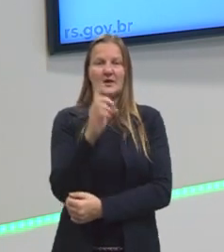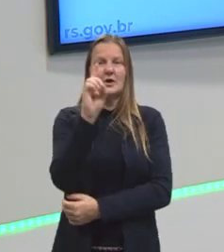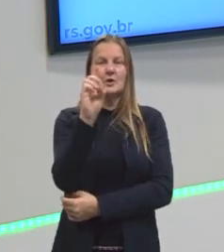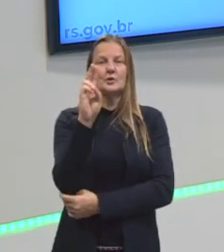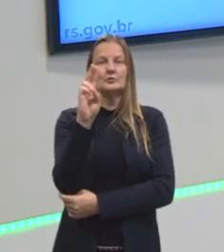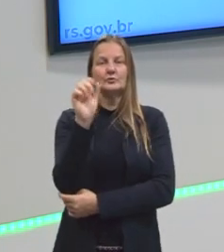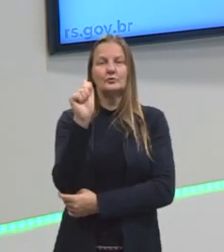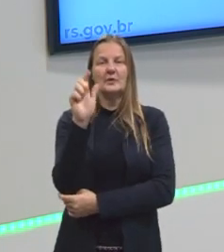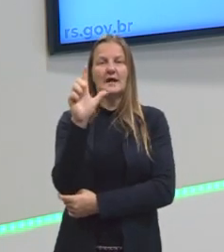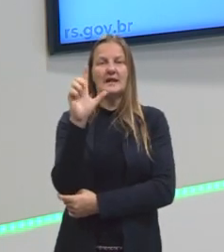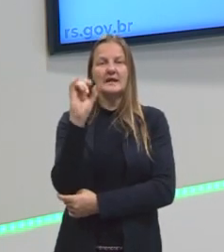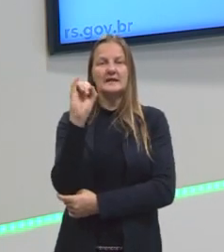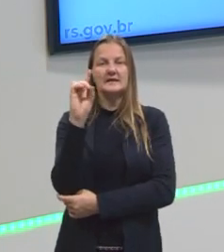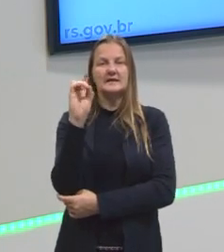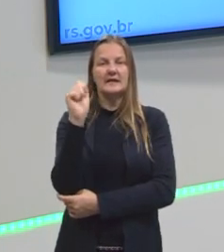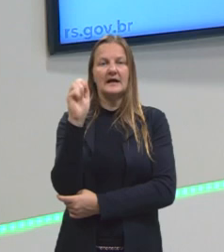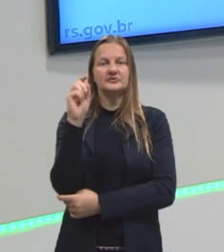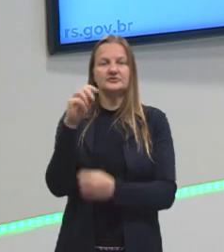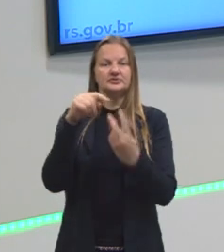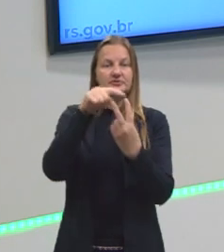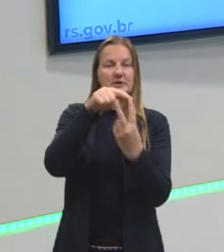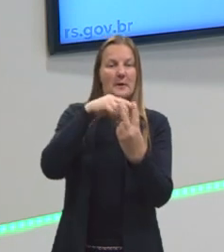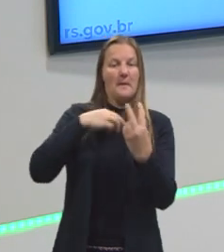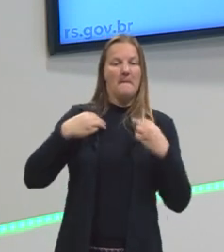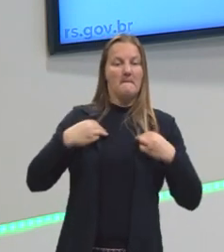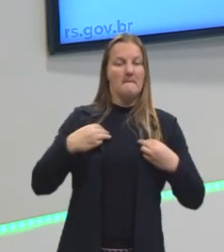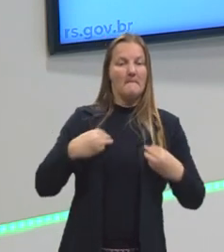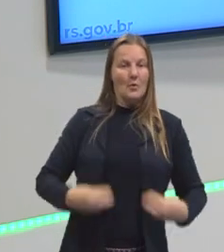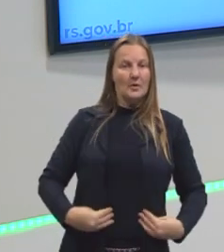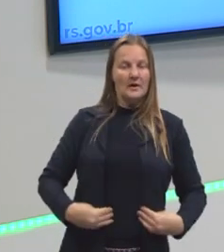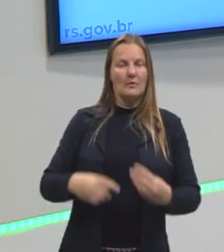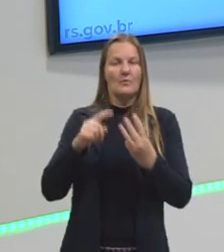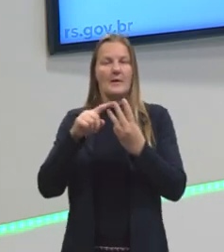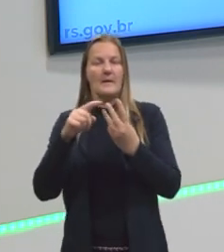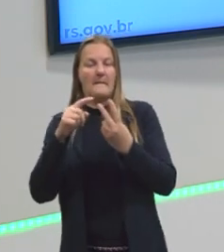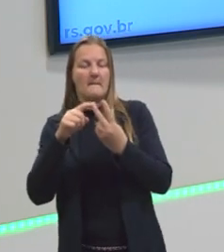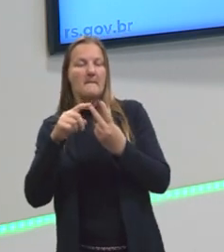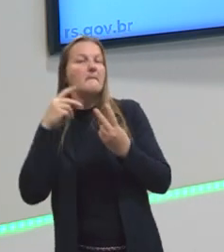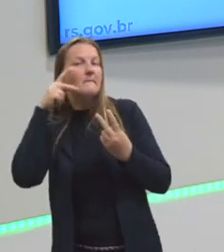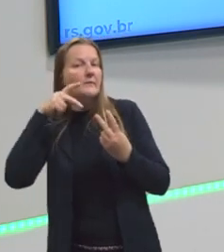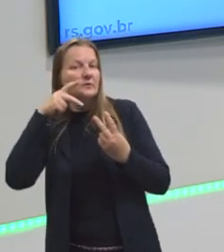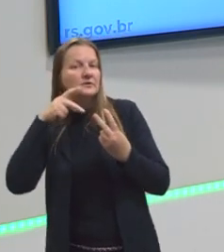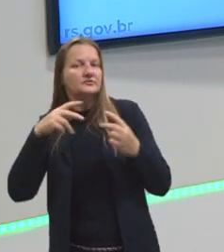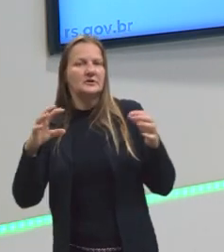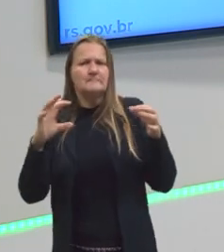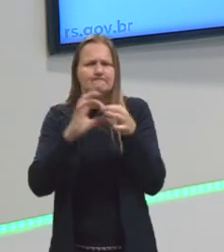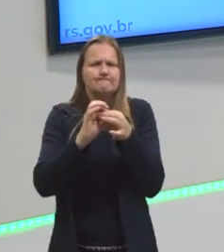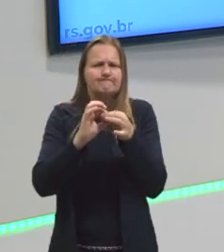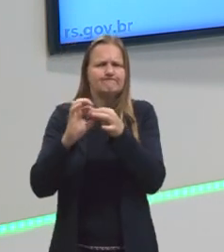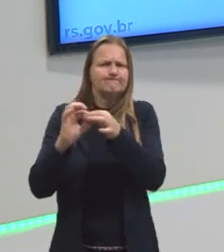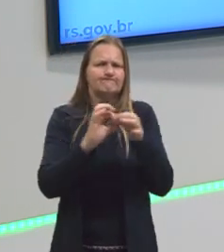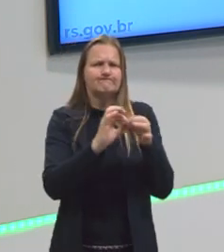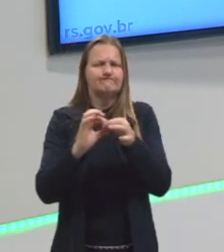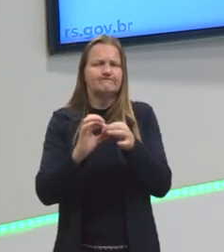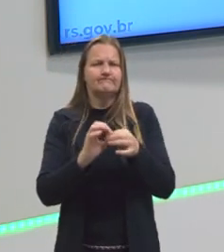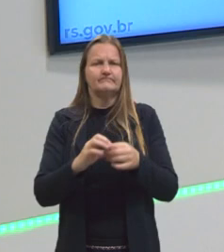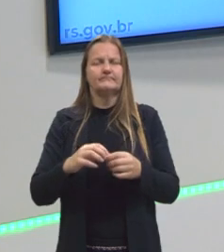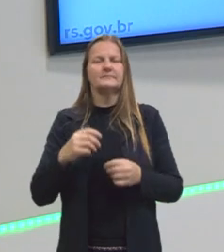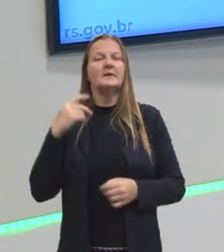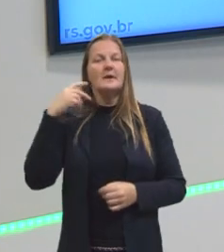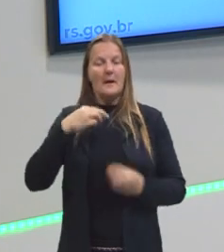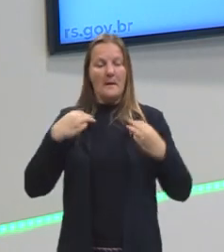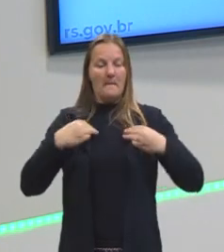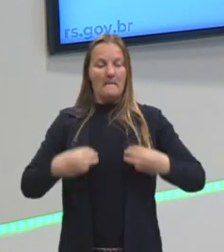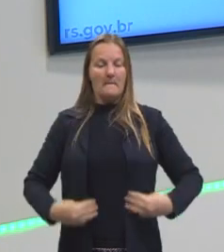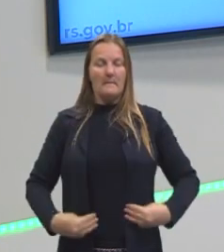vem do Platão então a moral EA política estão intimamente ligadas a moral é que vai e as ações